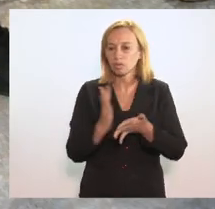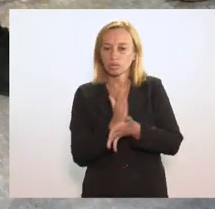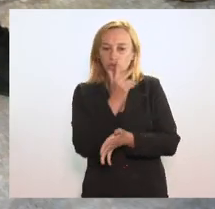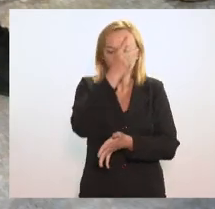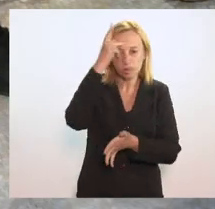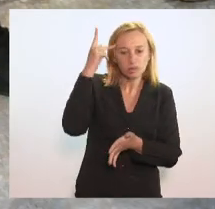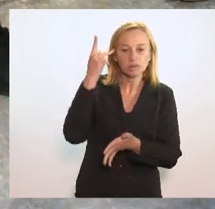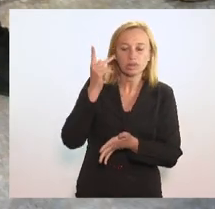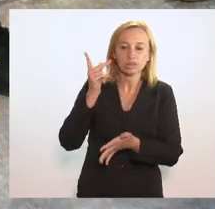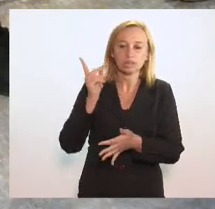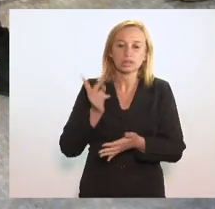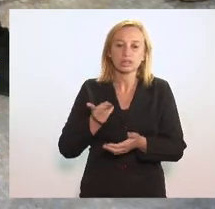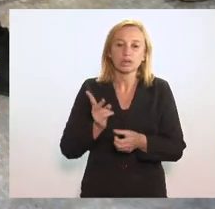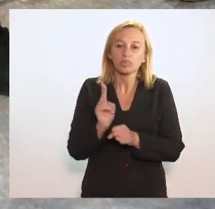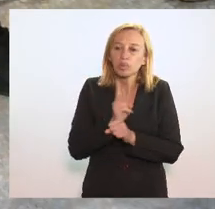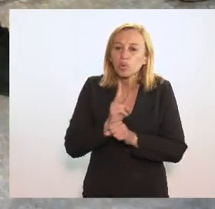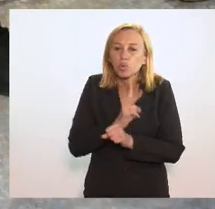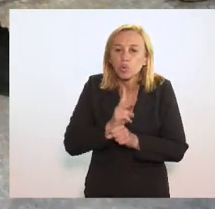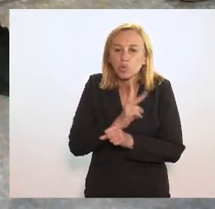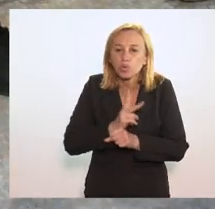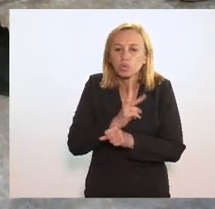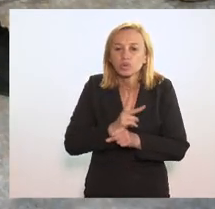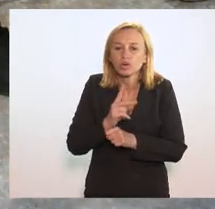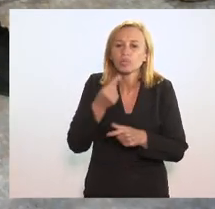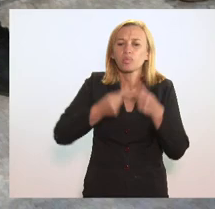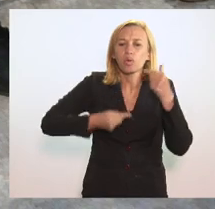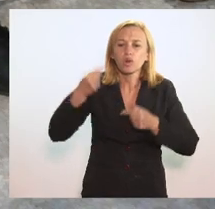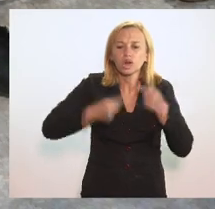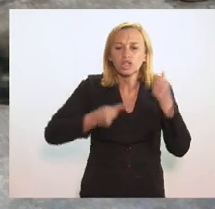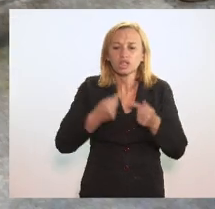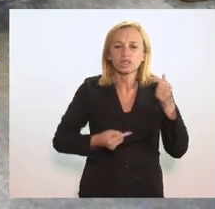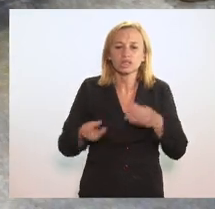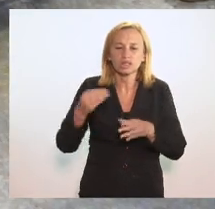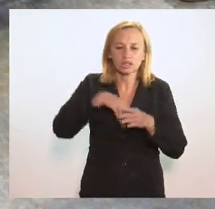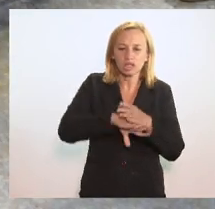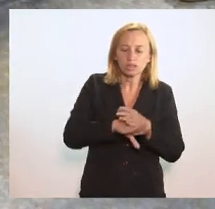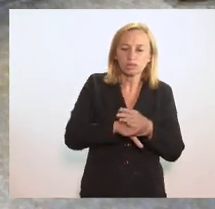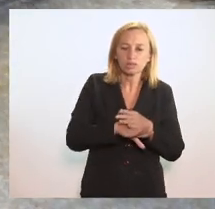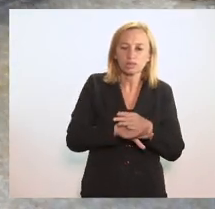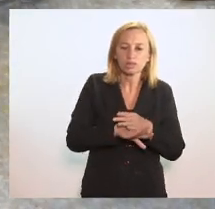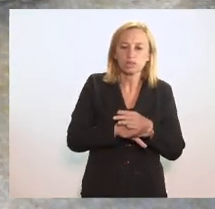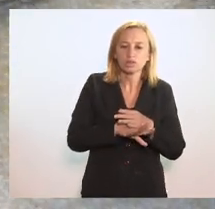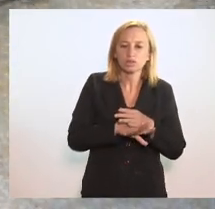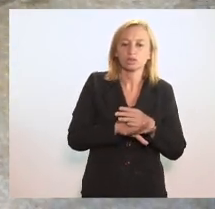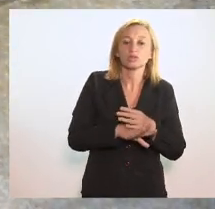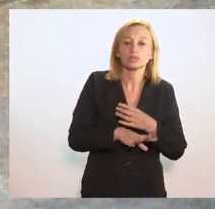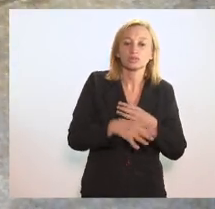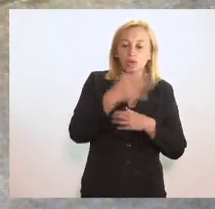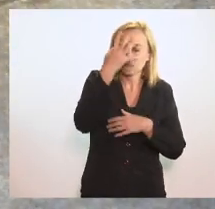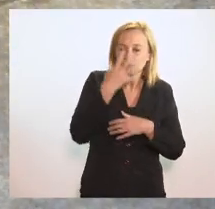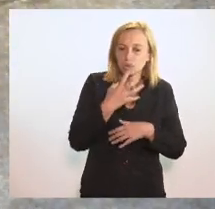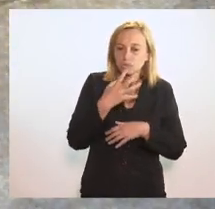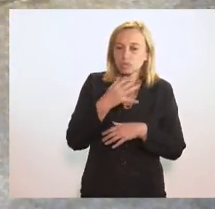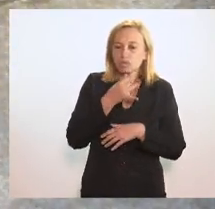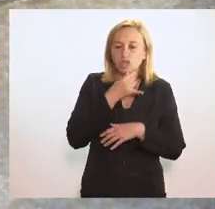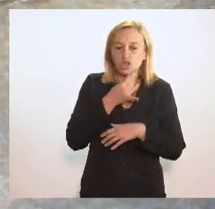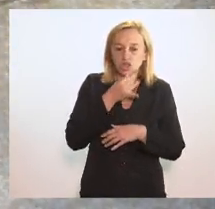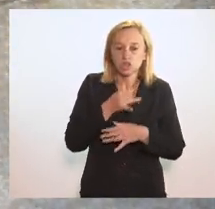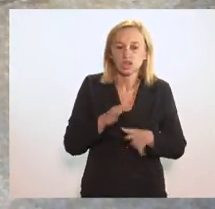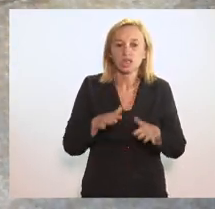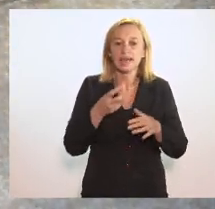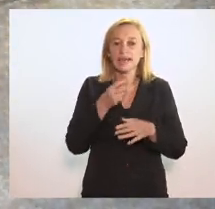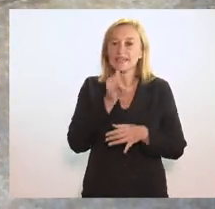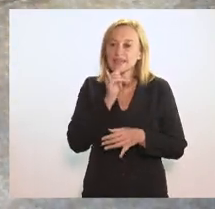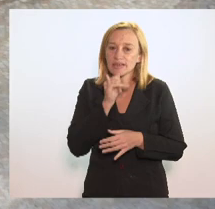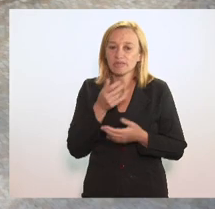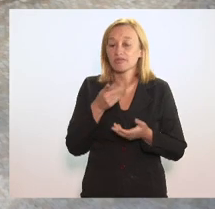tempo todo procurando política no meio da desgraça alheia. Quando, por exemplo, querem